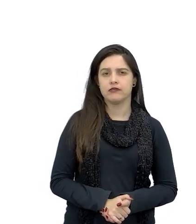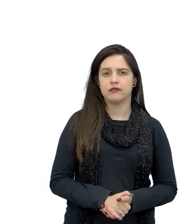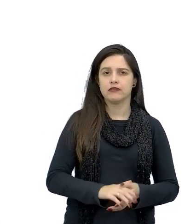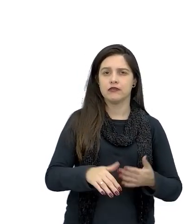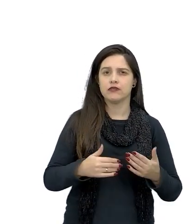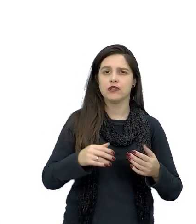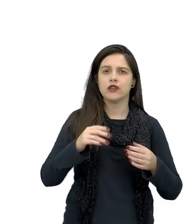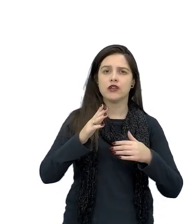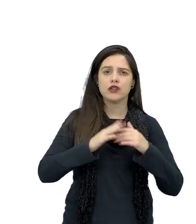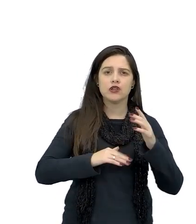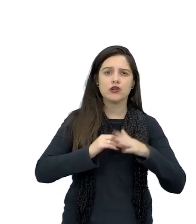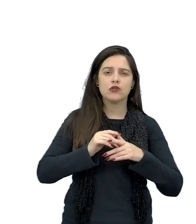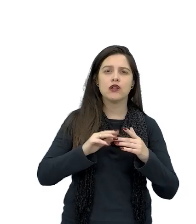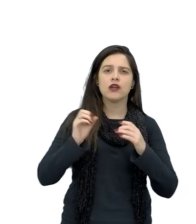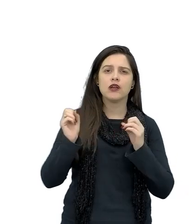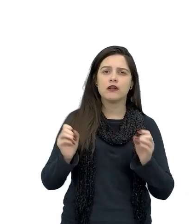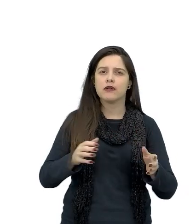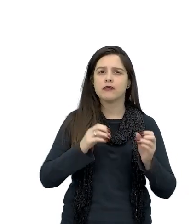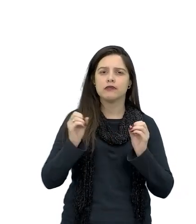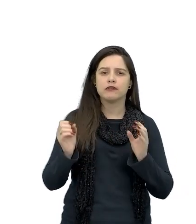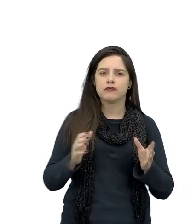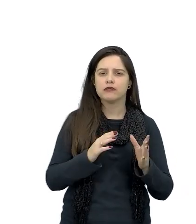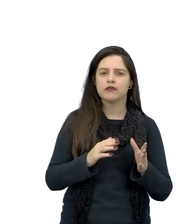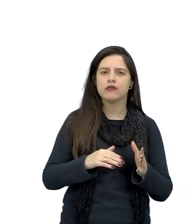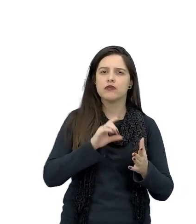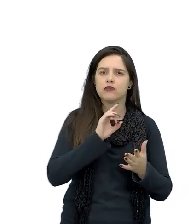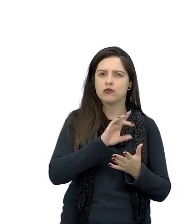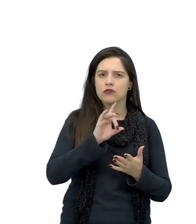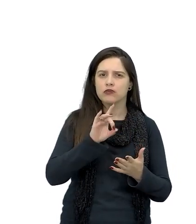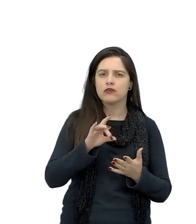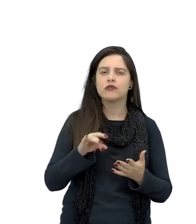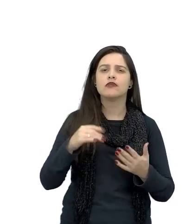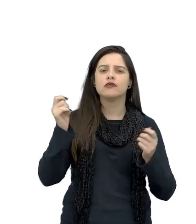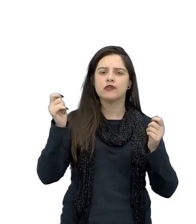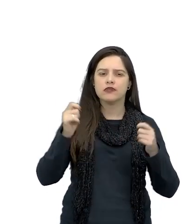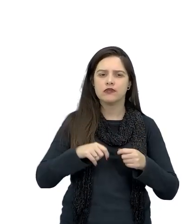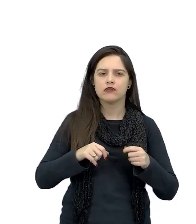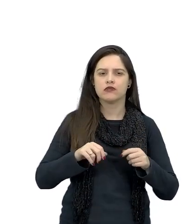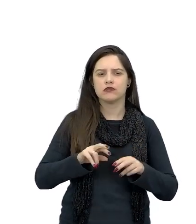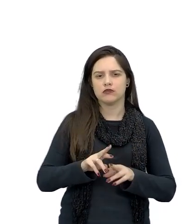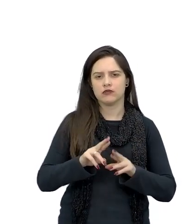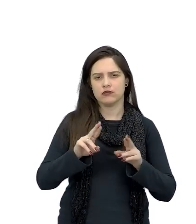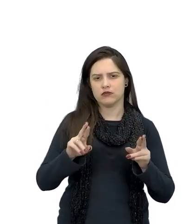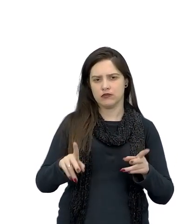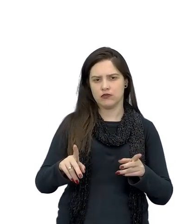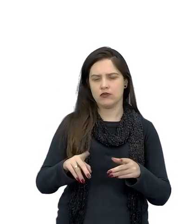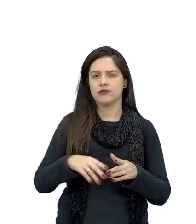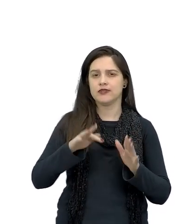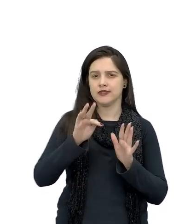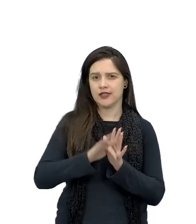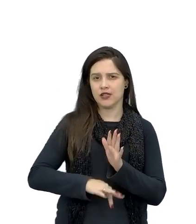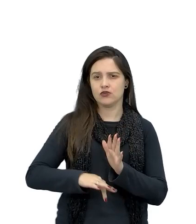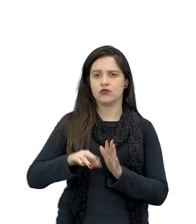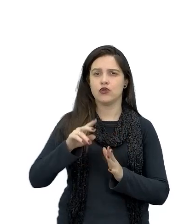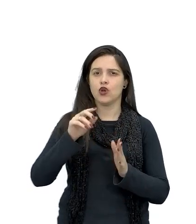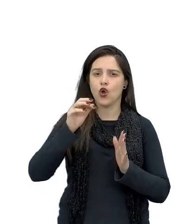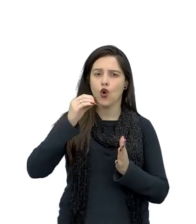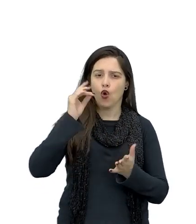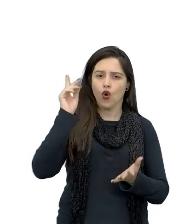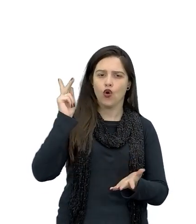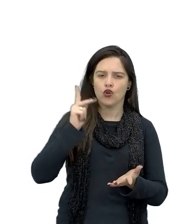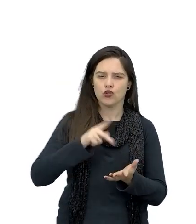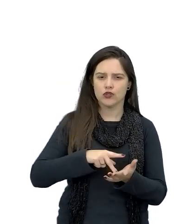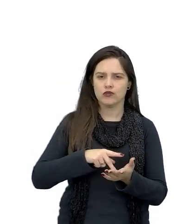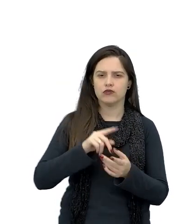Vale lembrar que a produção de cada um está diferente do texto original, pois o enredo é